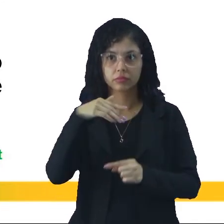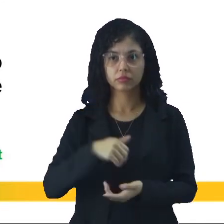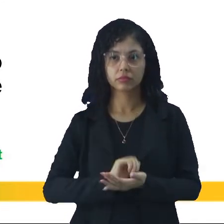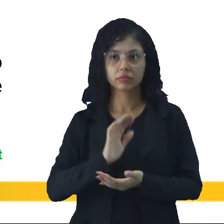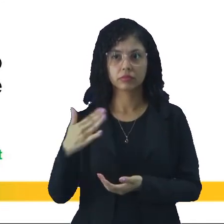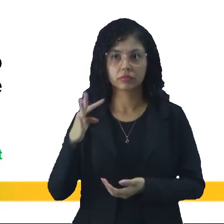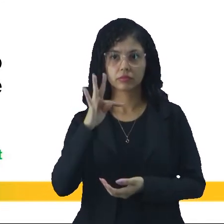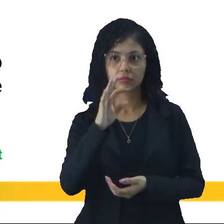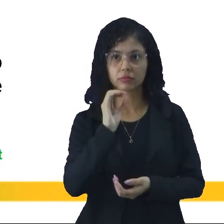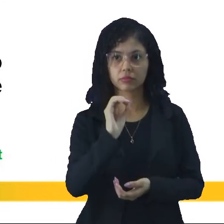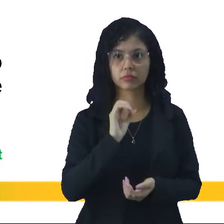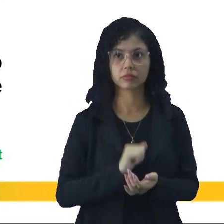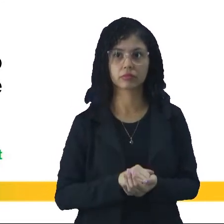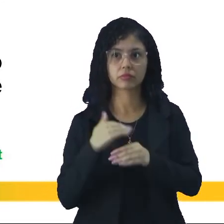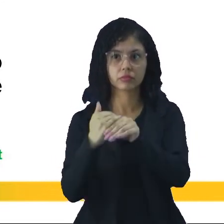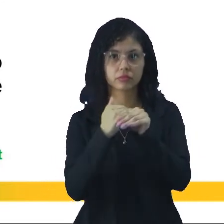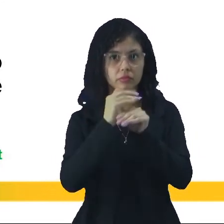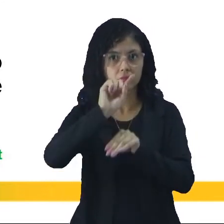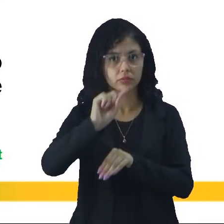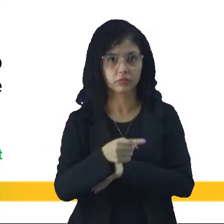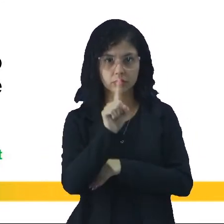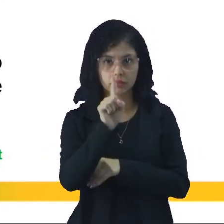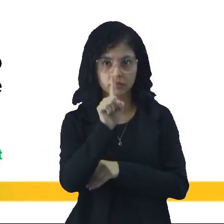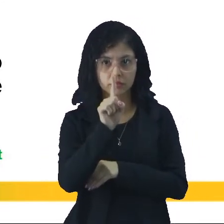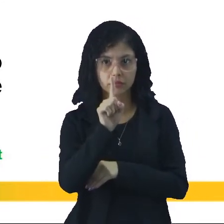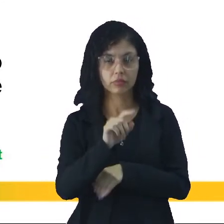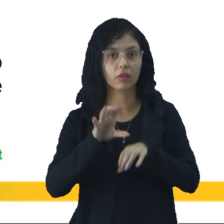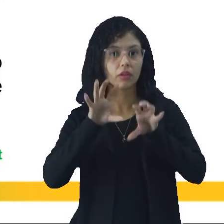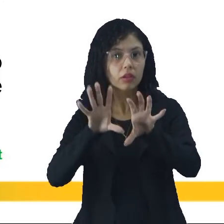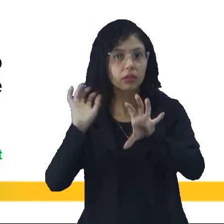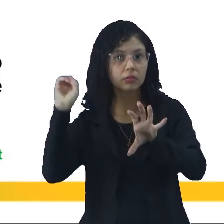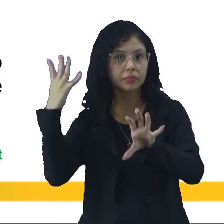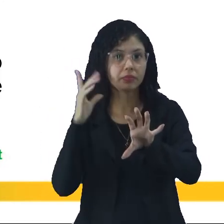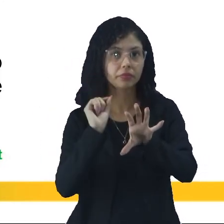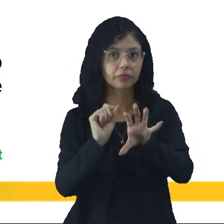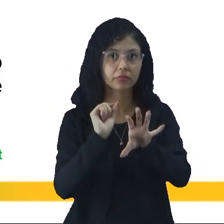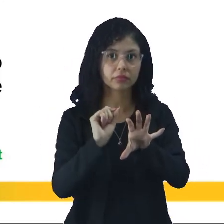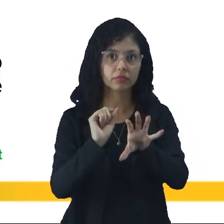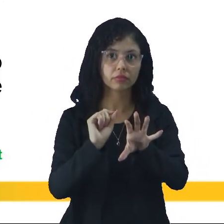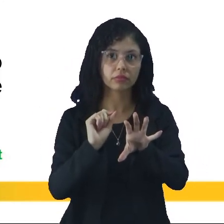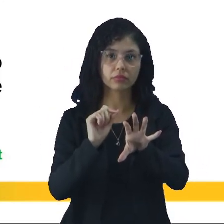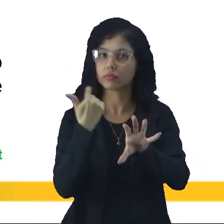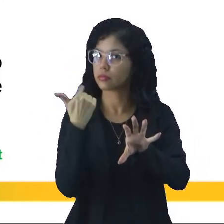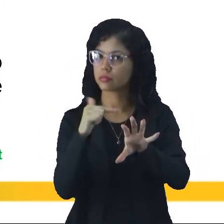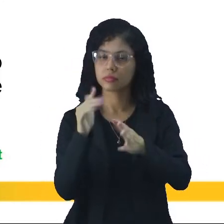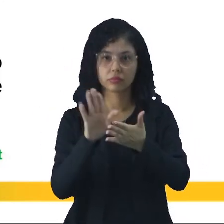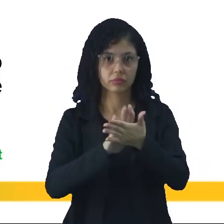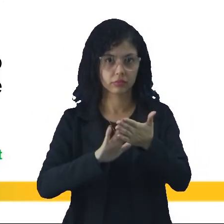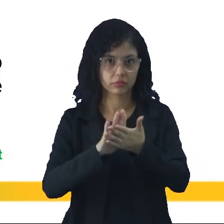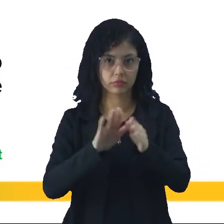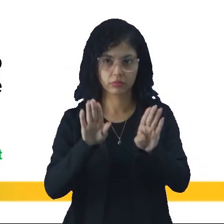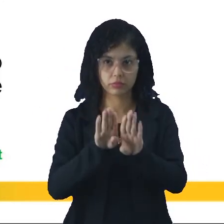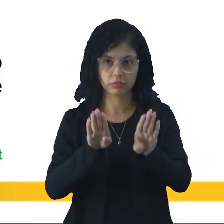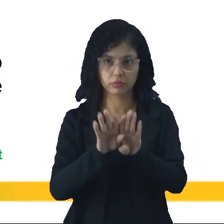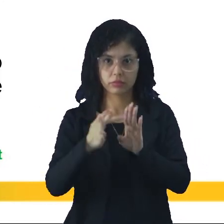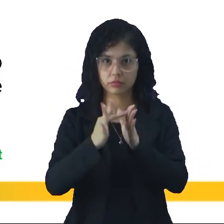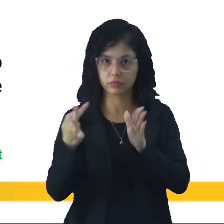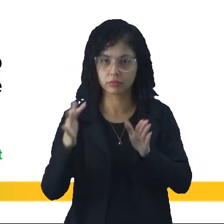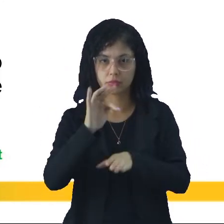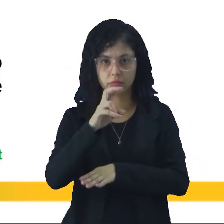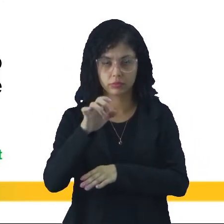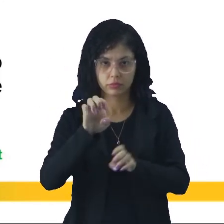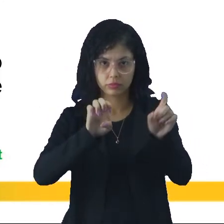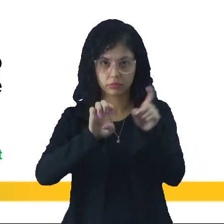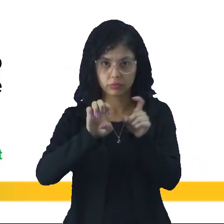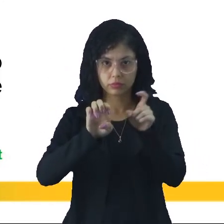igual a 0, o resultado seria igual a 0 e não 1.000. Logo, isso aqui ó, não é também uma função exponencial. Isso